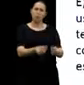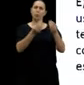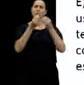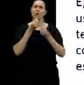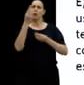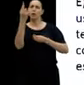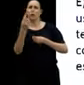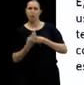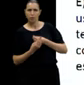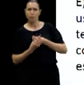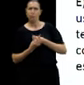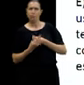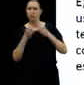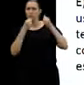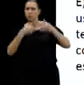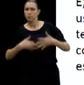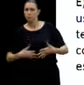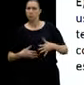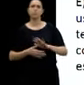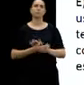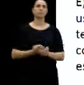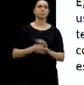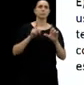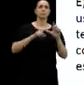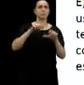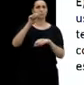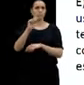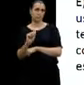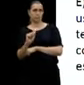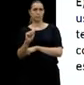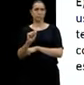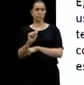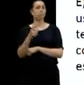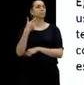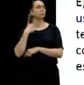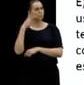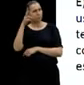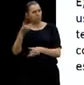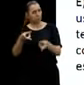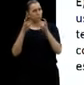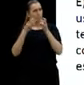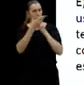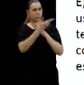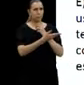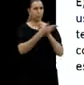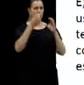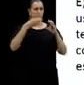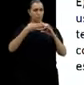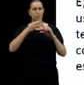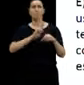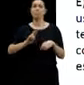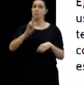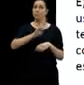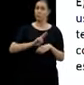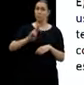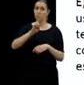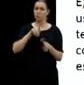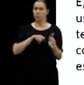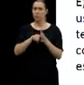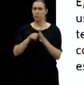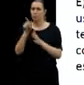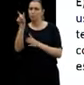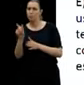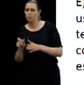cara essa explicação? Letra A. Ali a gente já está vendo, ó, as células usadas pelo pesquisador